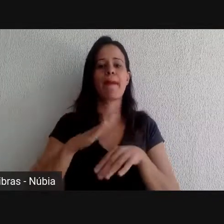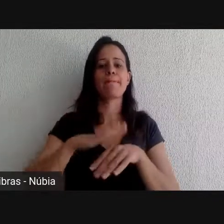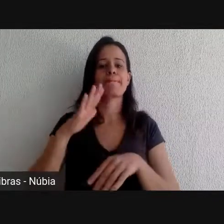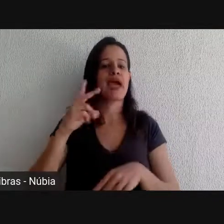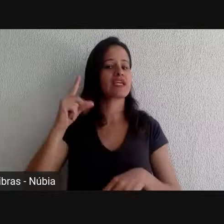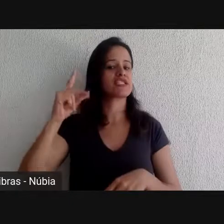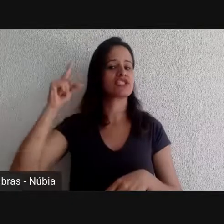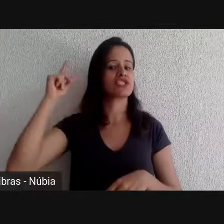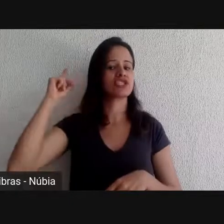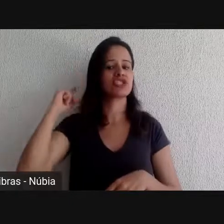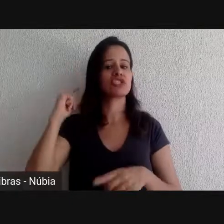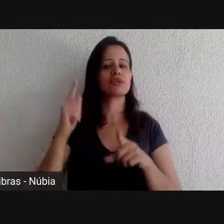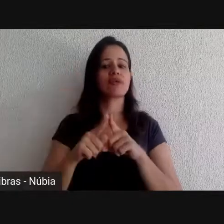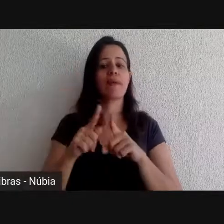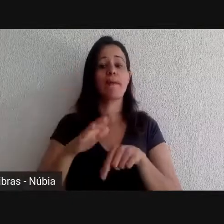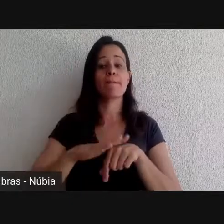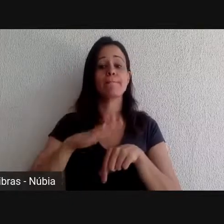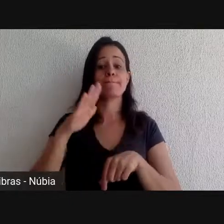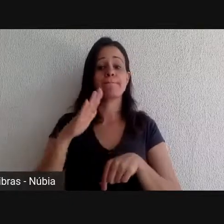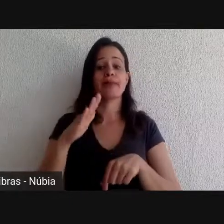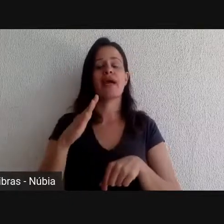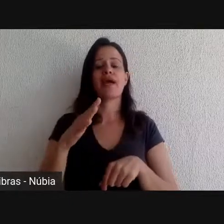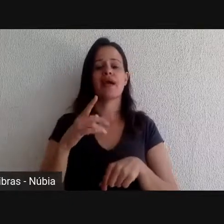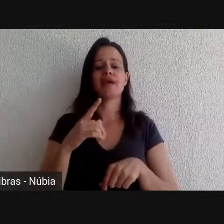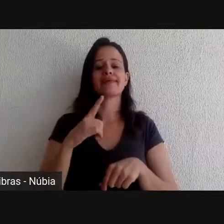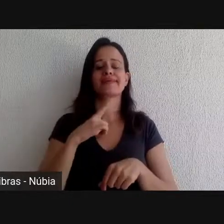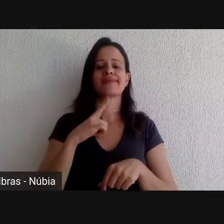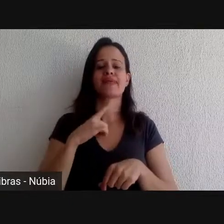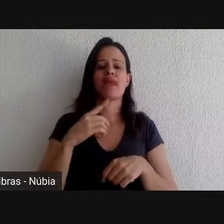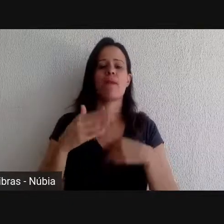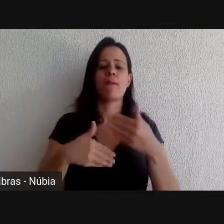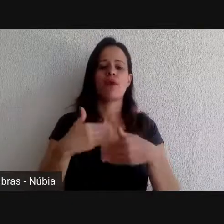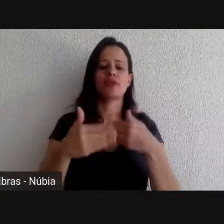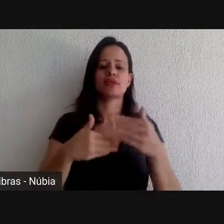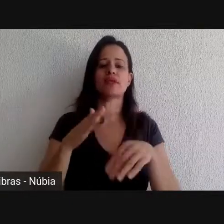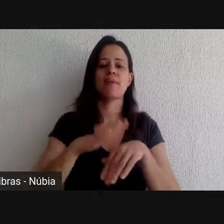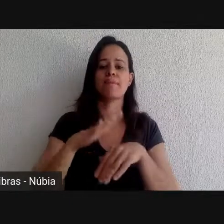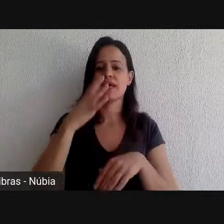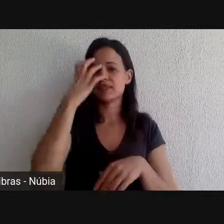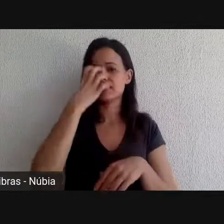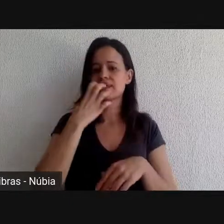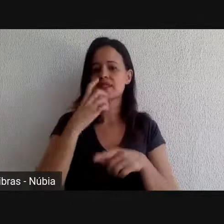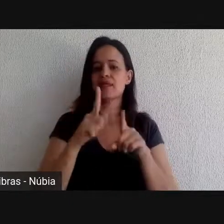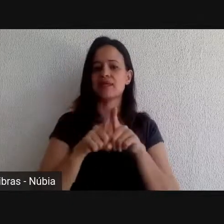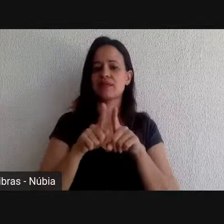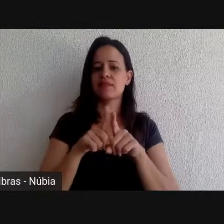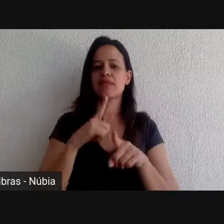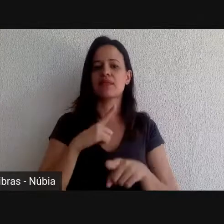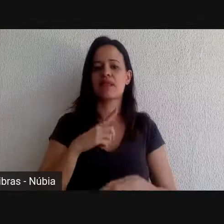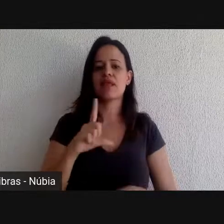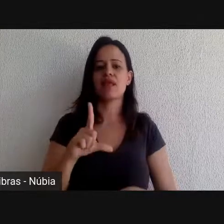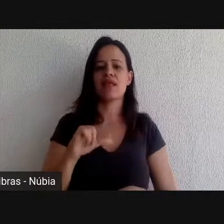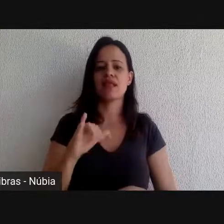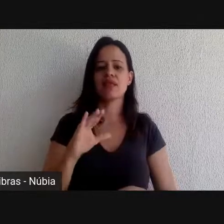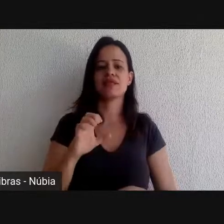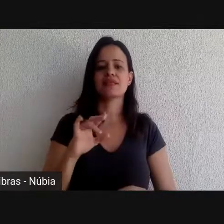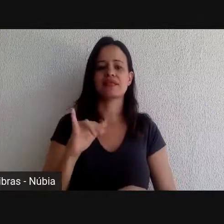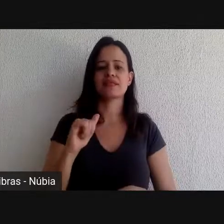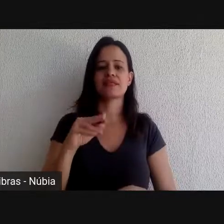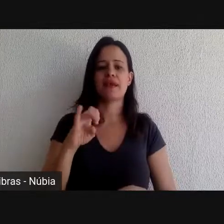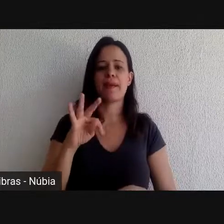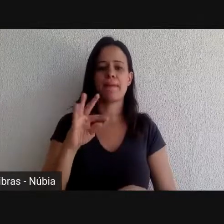antigos. Quanto mais recente a data de abertura do processo, mais célere é o licenciamento. Mas quando se